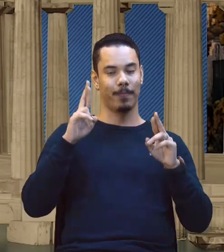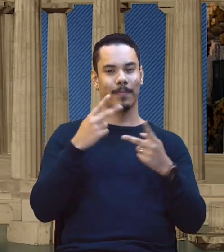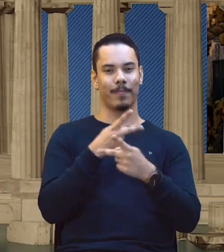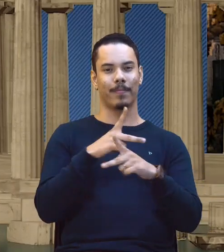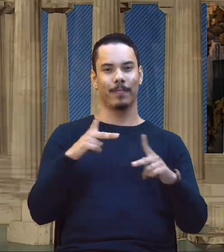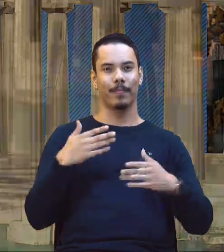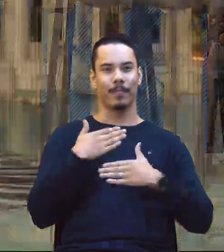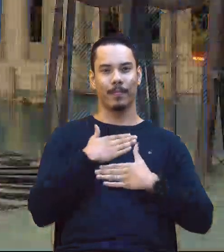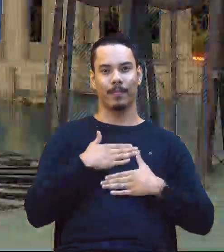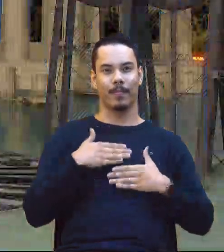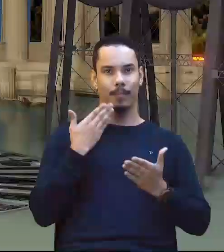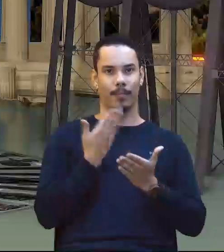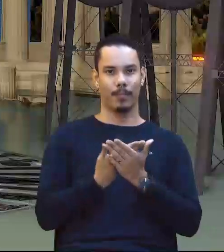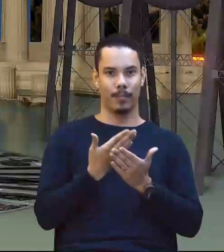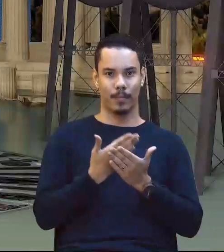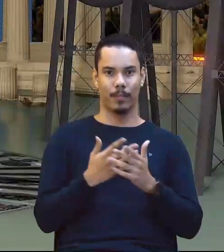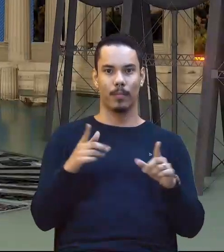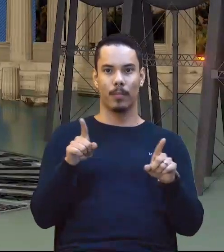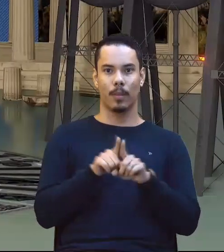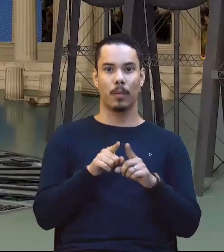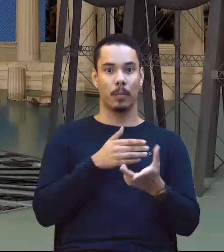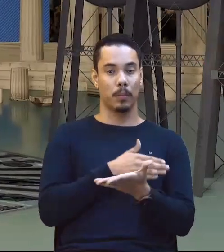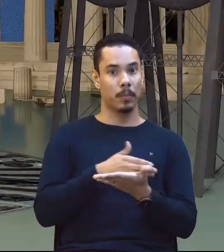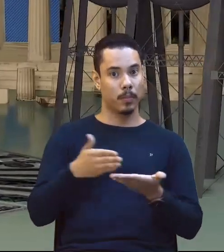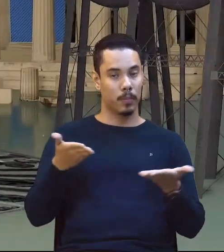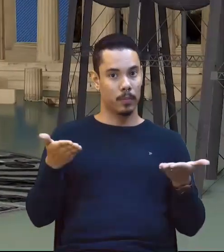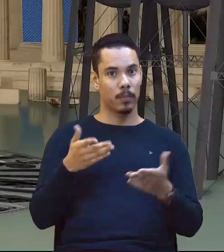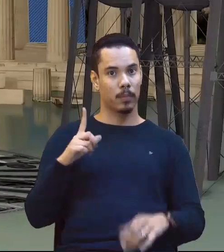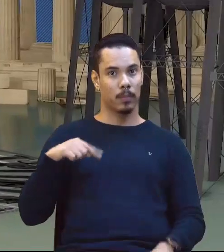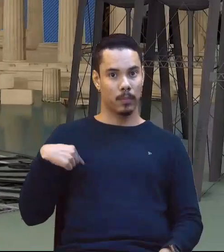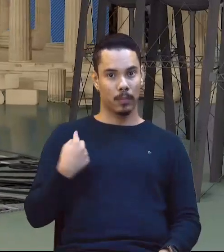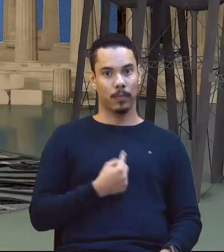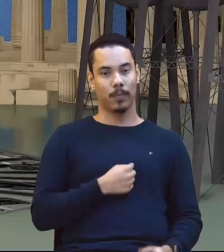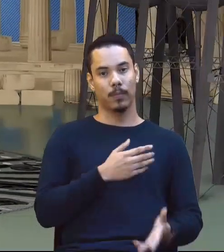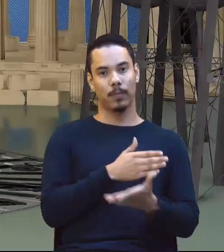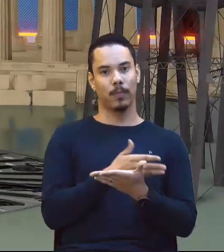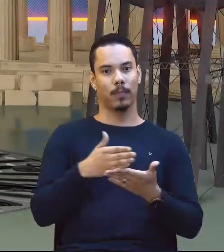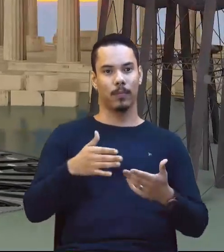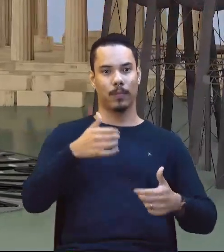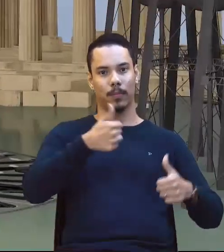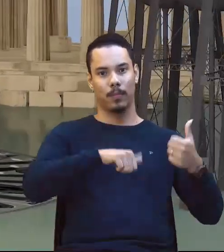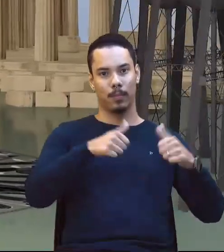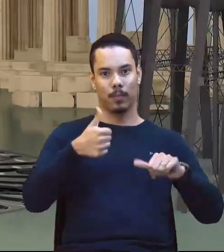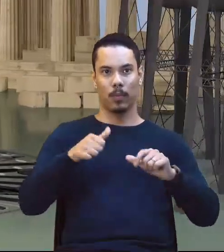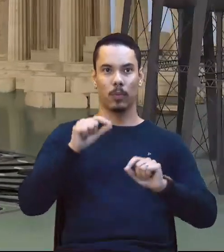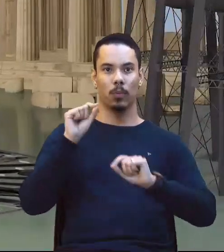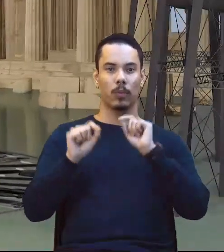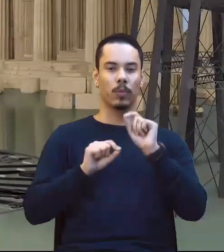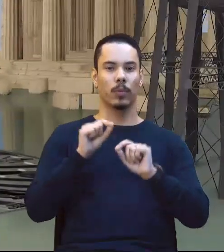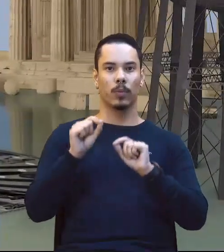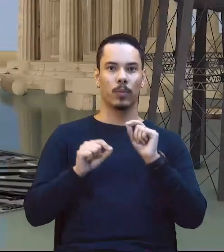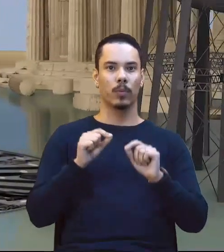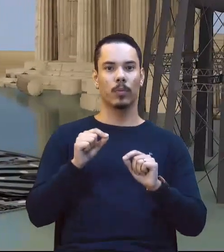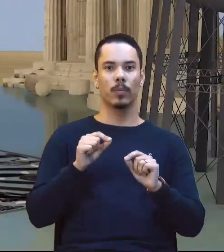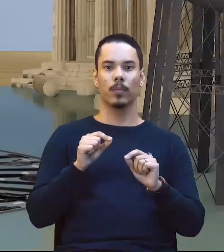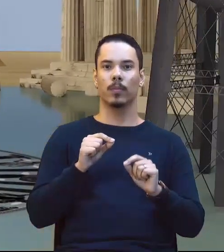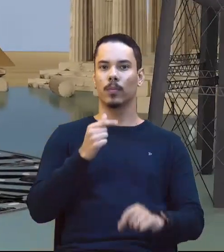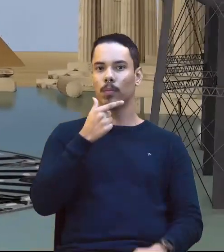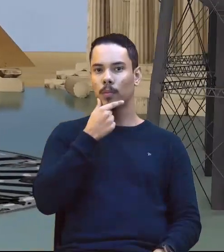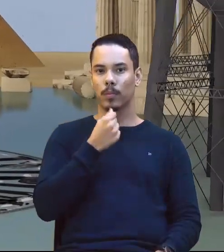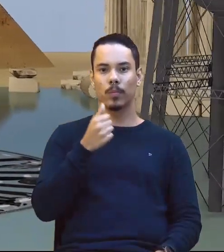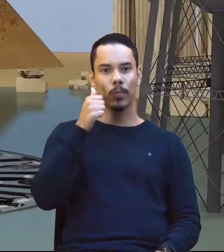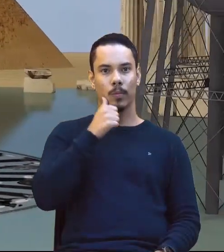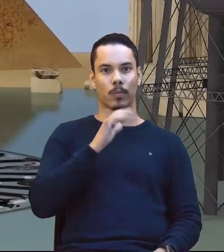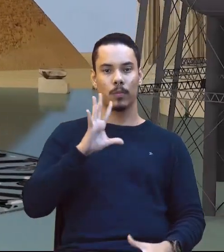aula e que a partir de agora nós vamos começar a analisar o homem dentro da